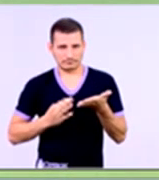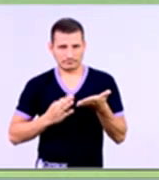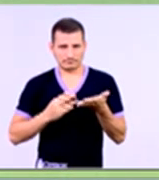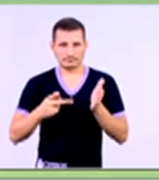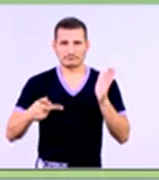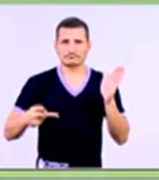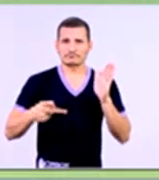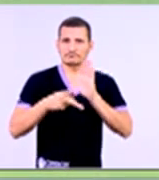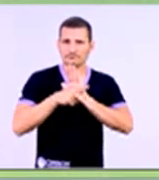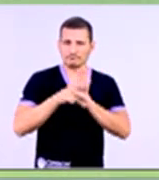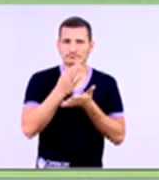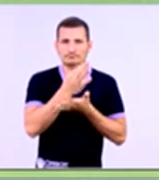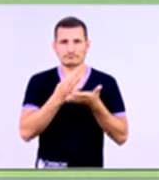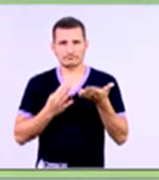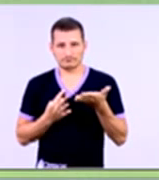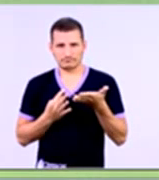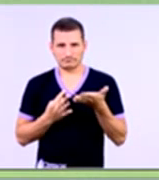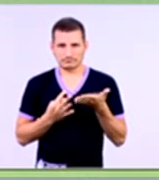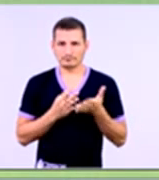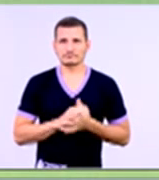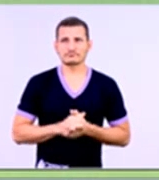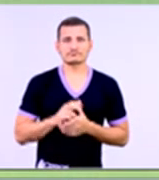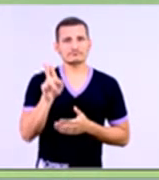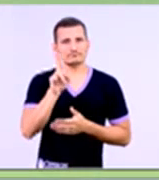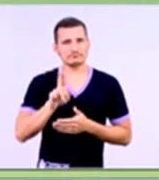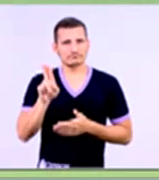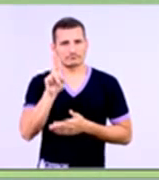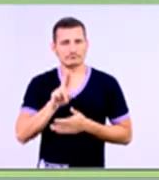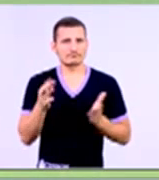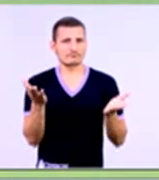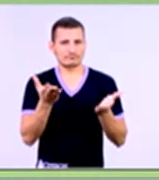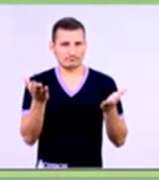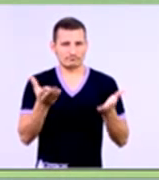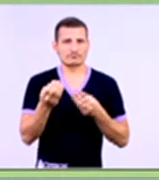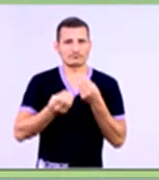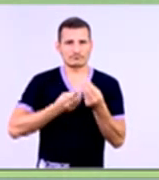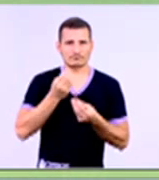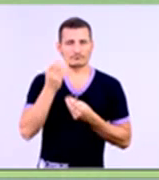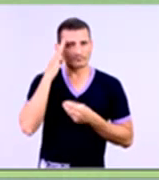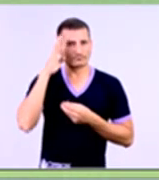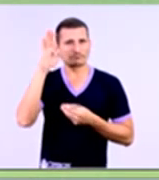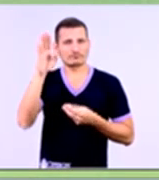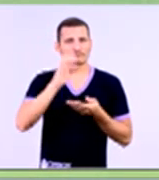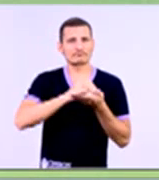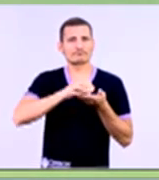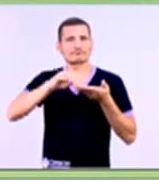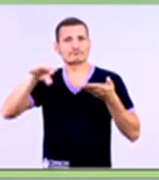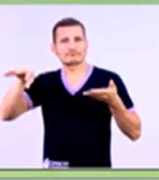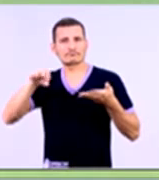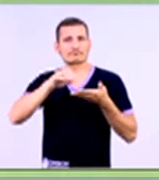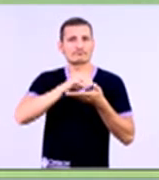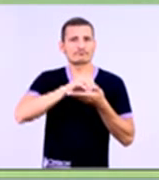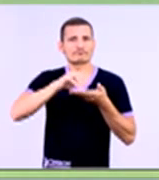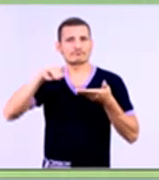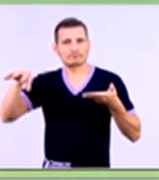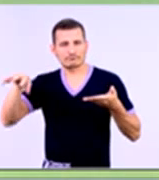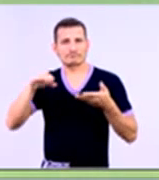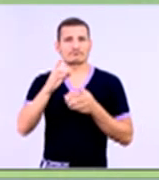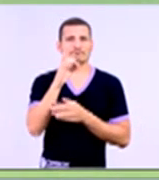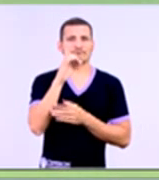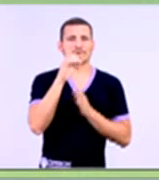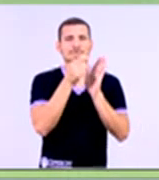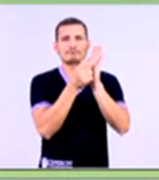exclusivamente de texto, utilizado atualmente como principal meio de transferência de